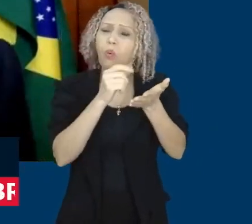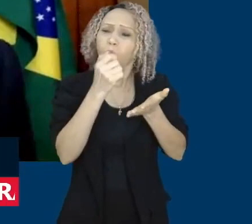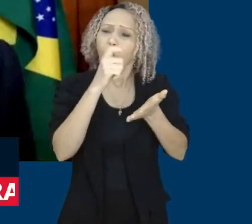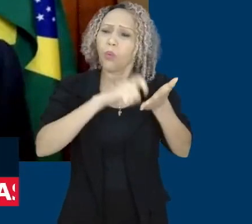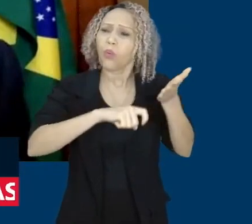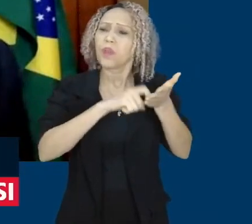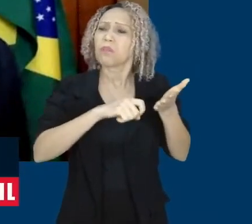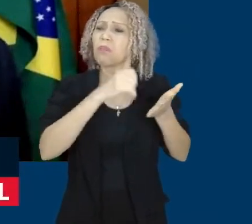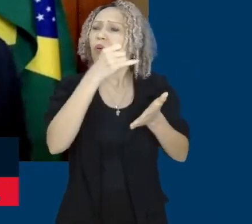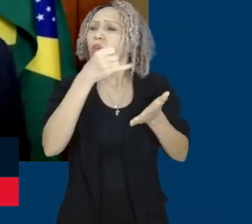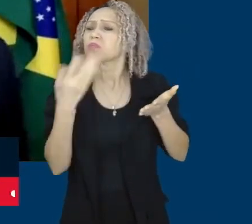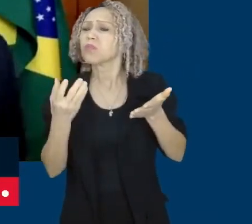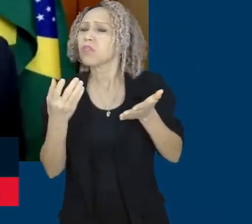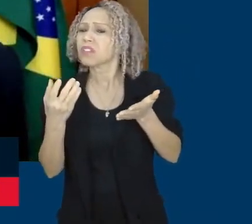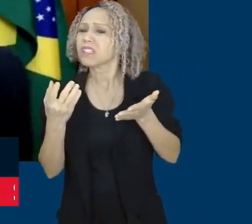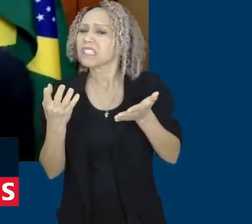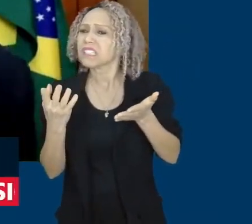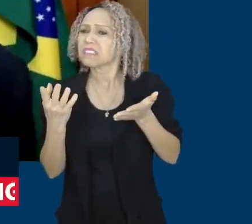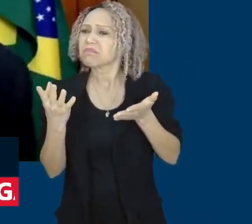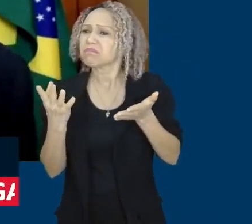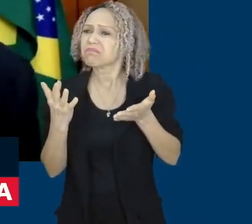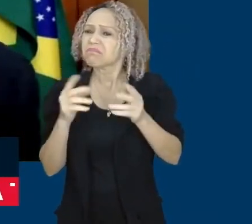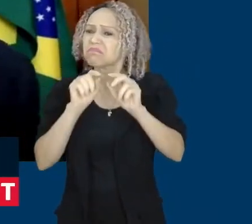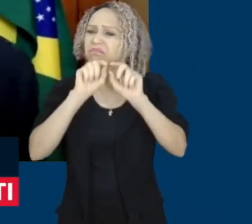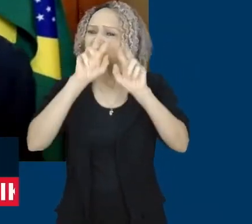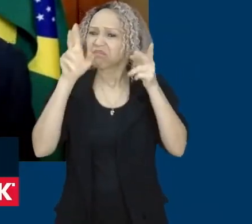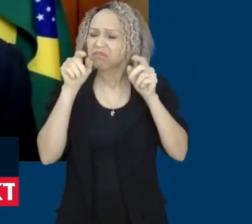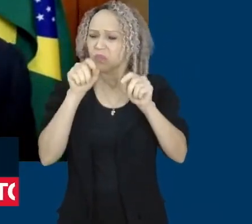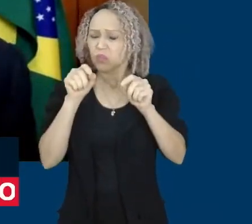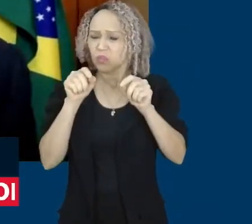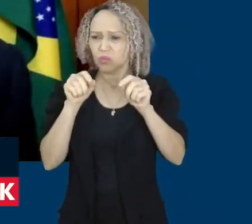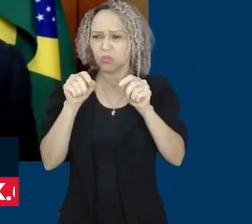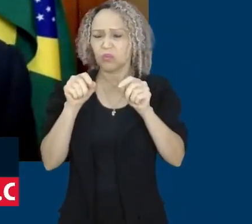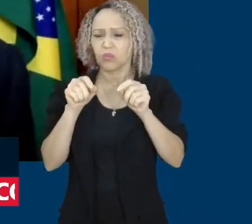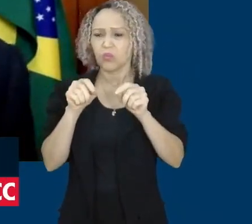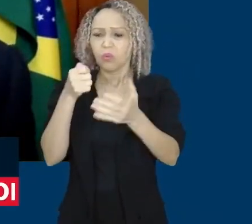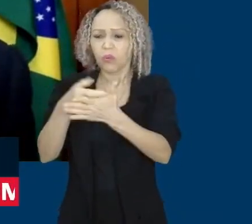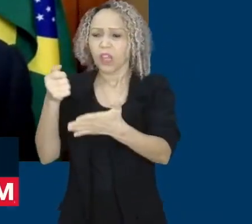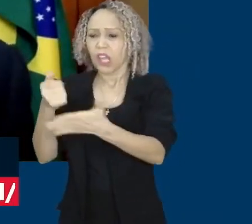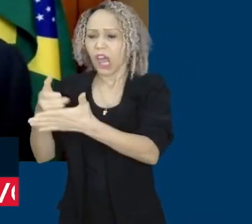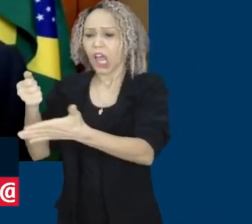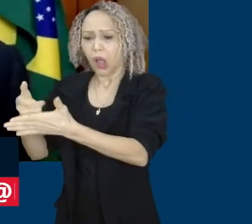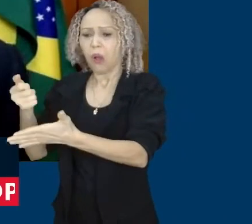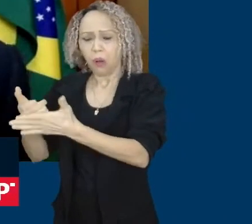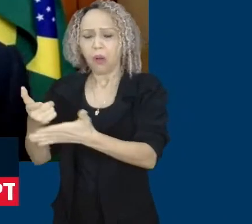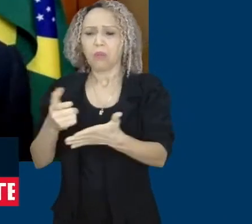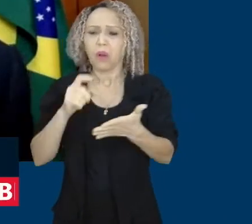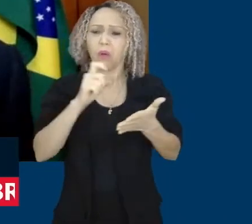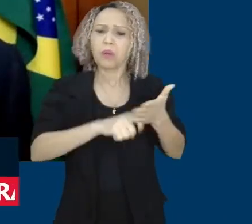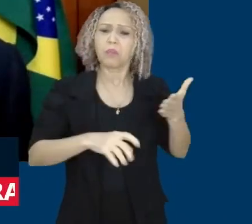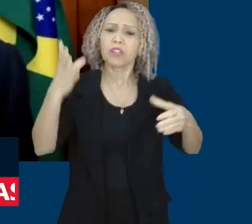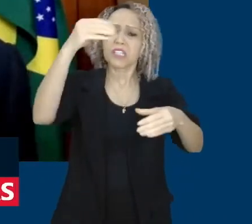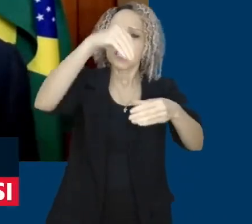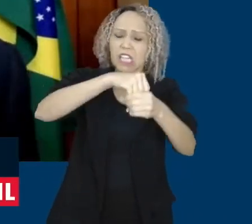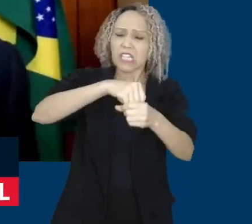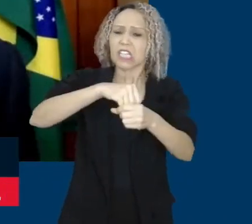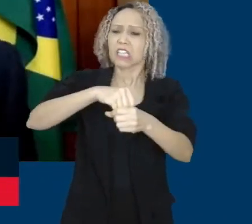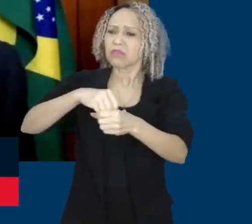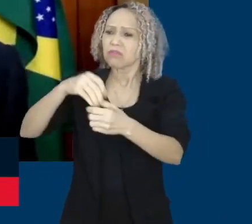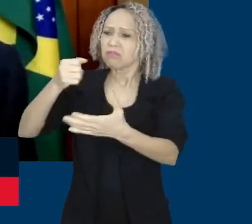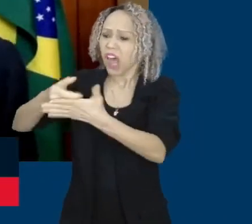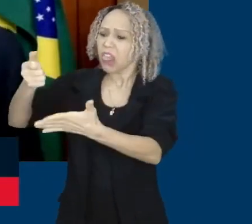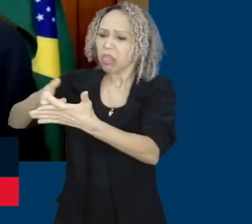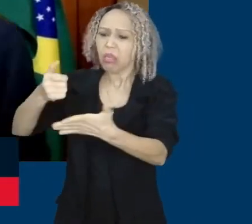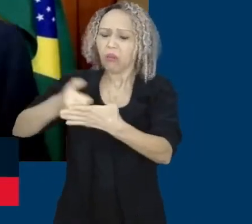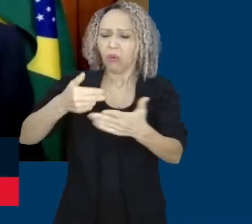mais injusto que um sistema tributário como o sistema brasileiro, que se a gente somar o imposto sobre a folha de